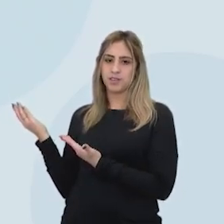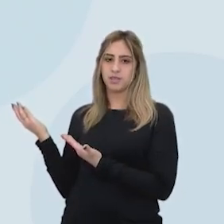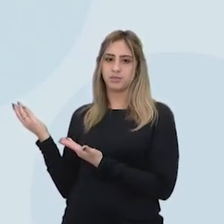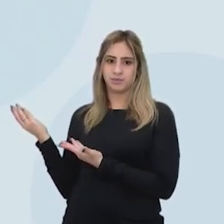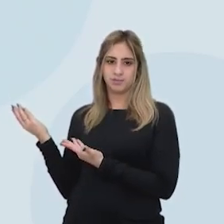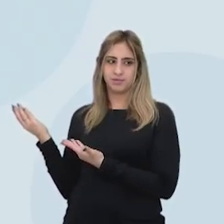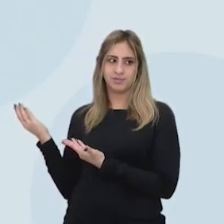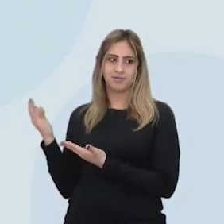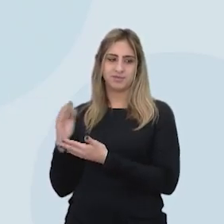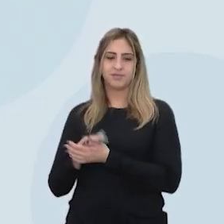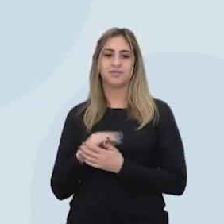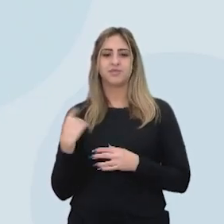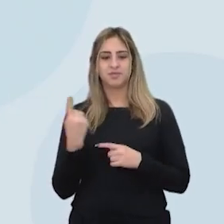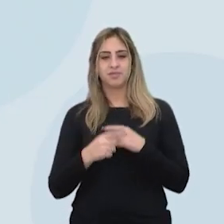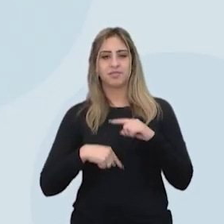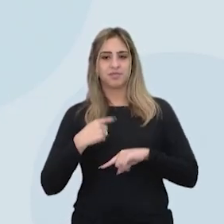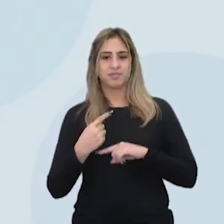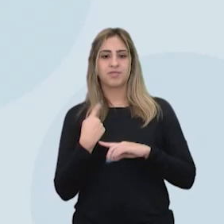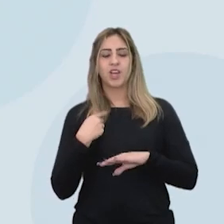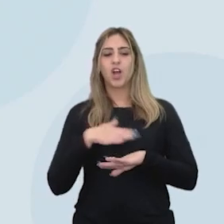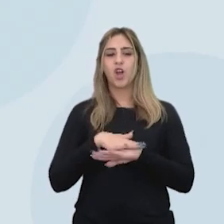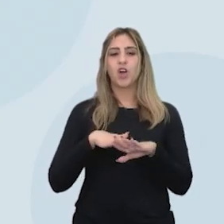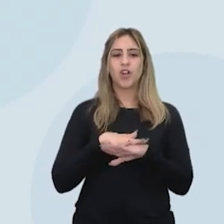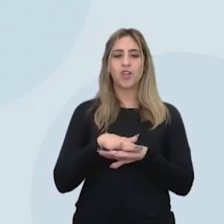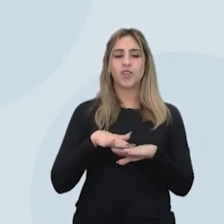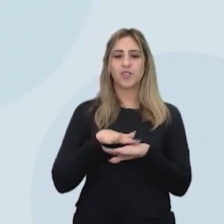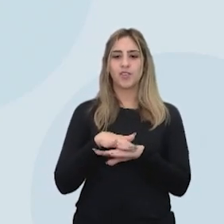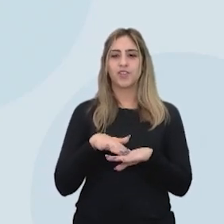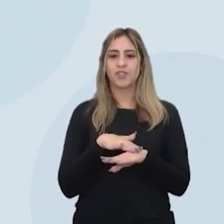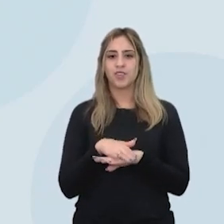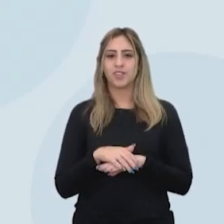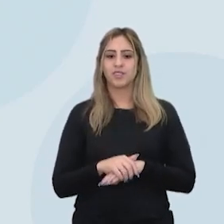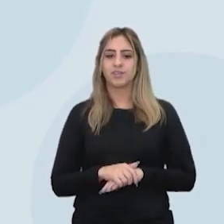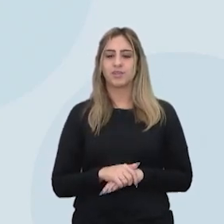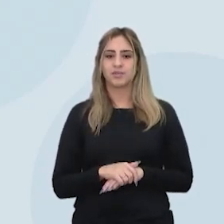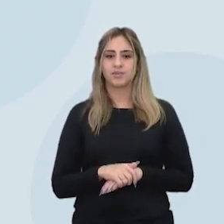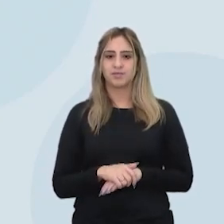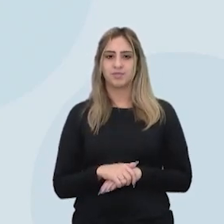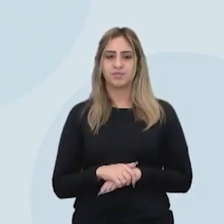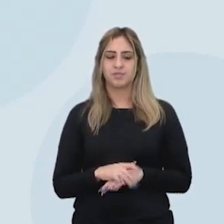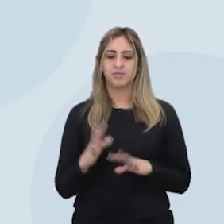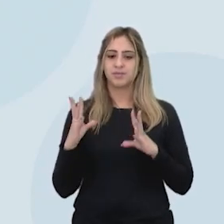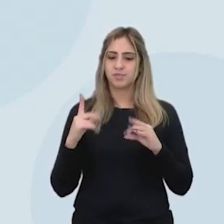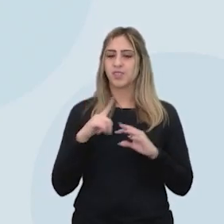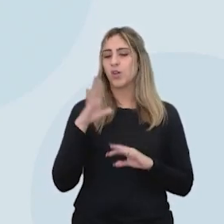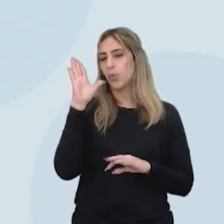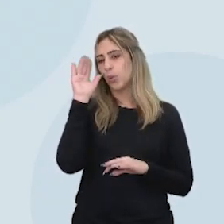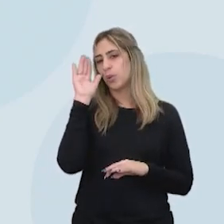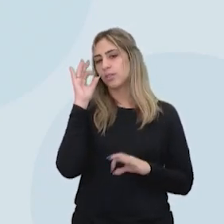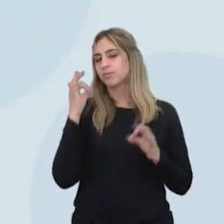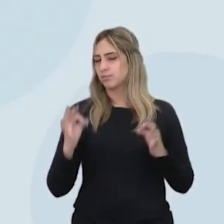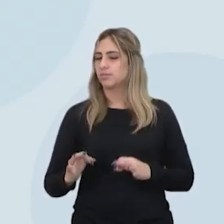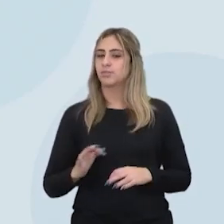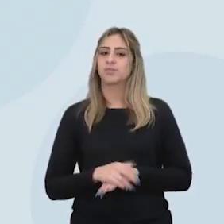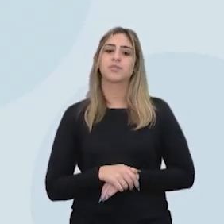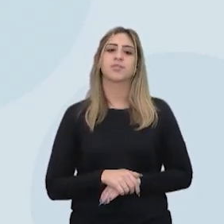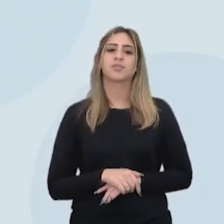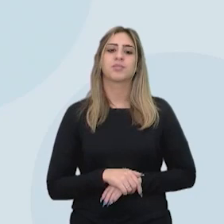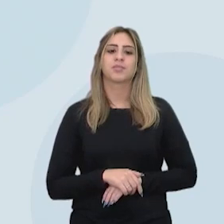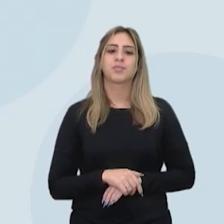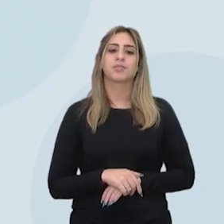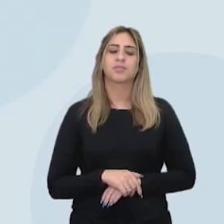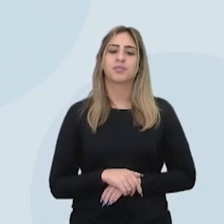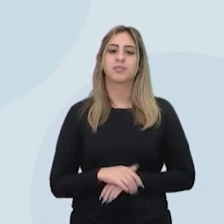super bacanas, aí depois eu vou vir com uma conversa aqui, que todo mundo tem curiosidade, tá certo? Aí você tá